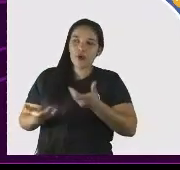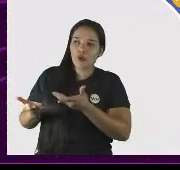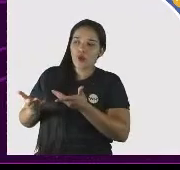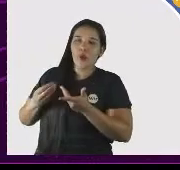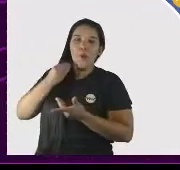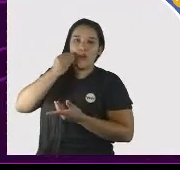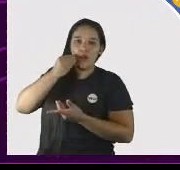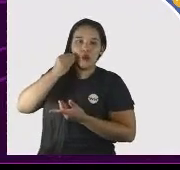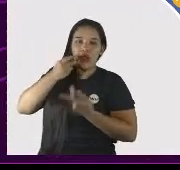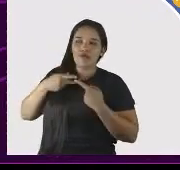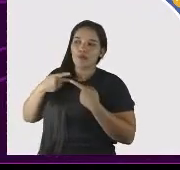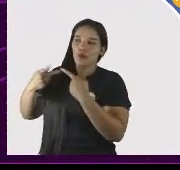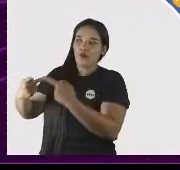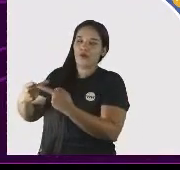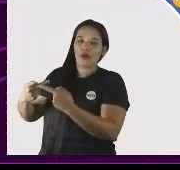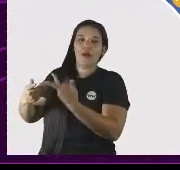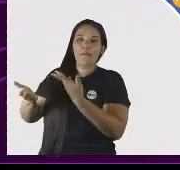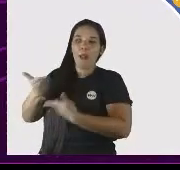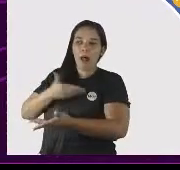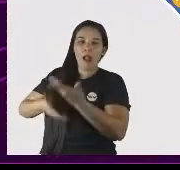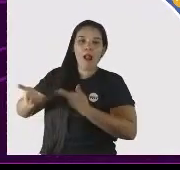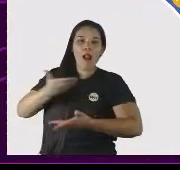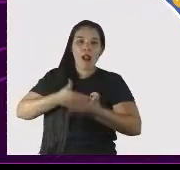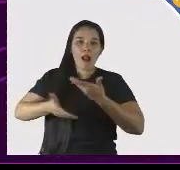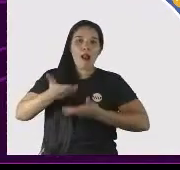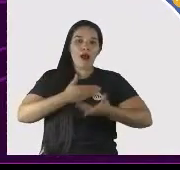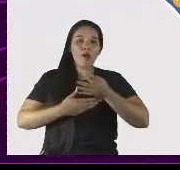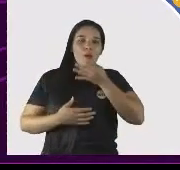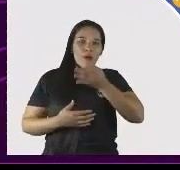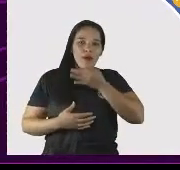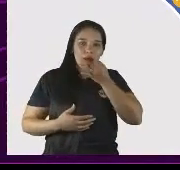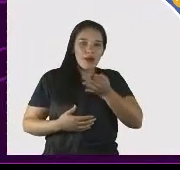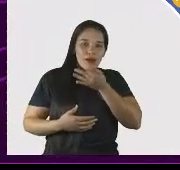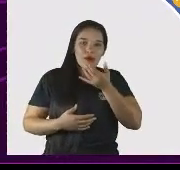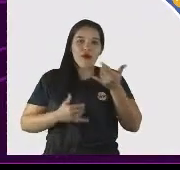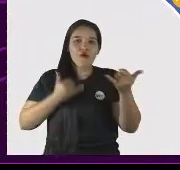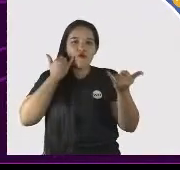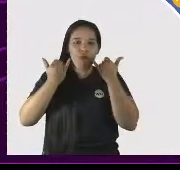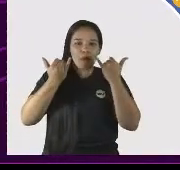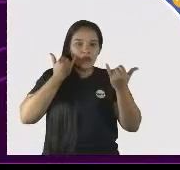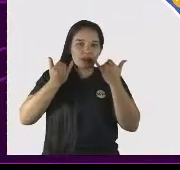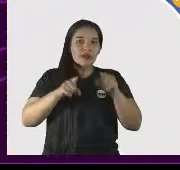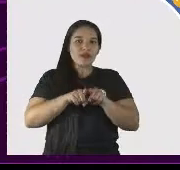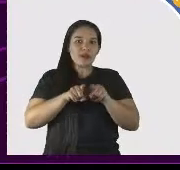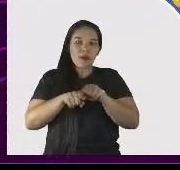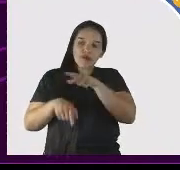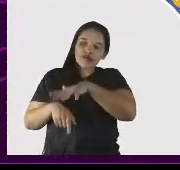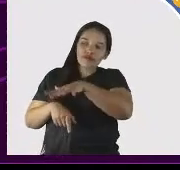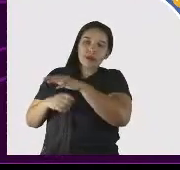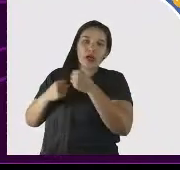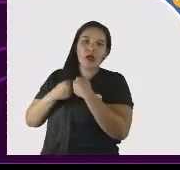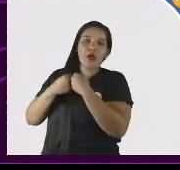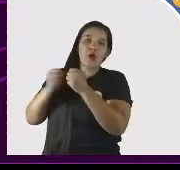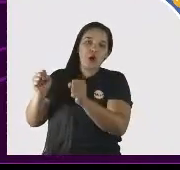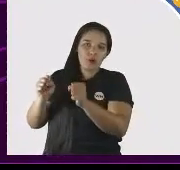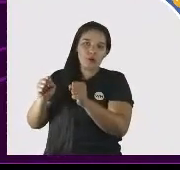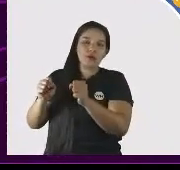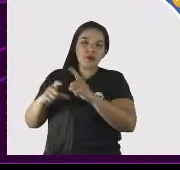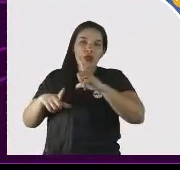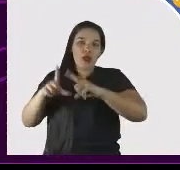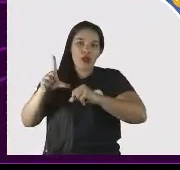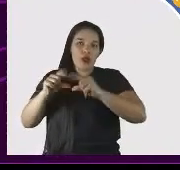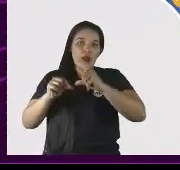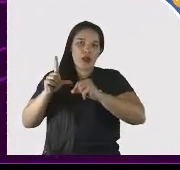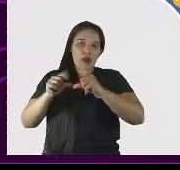oportunidade de estar compartilhando informações do nosso setor de veículos comerciais na minha